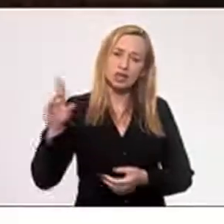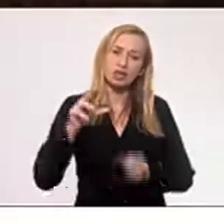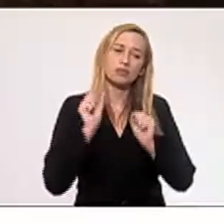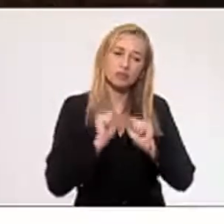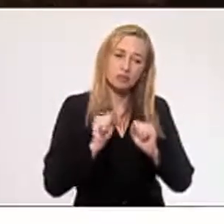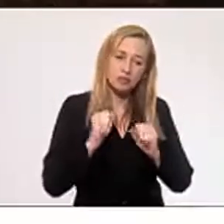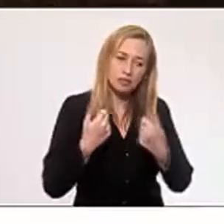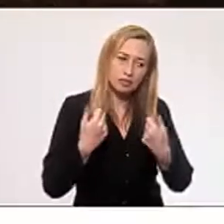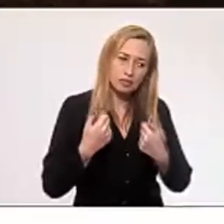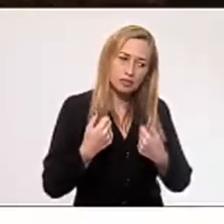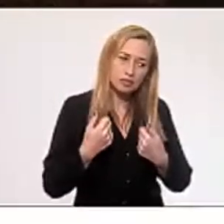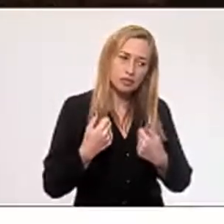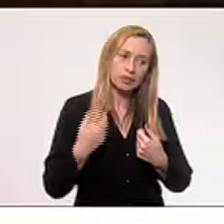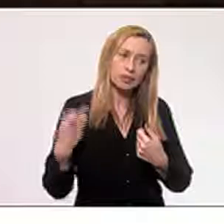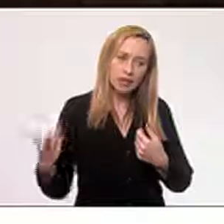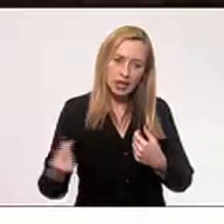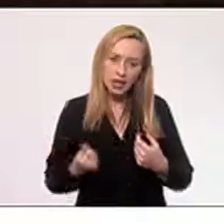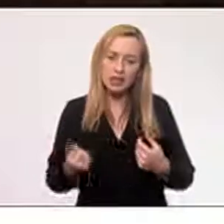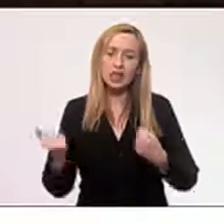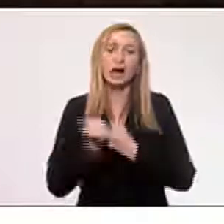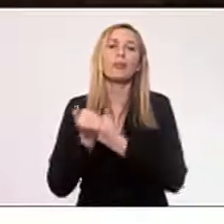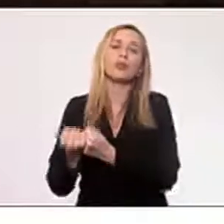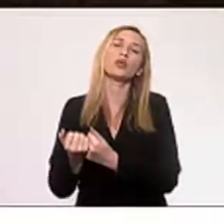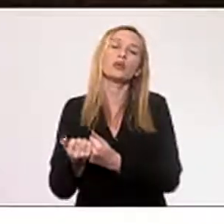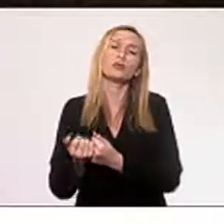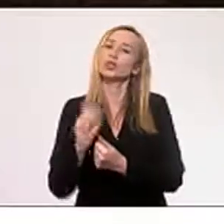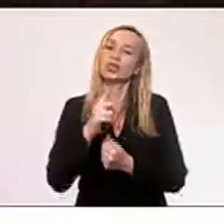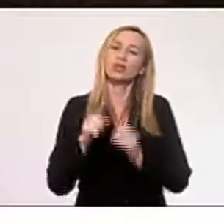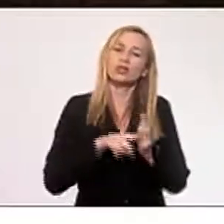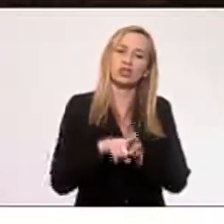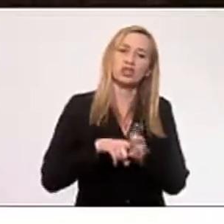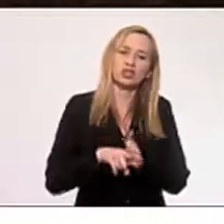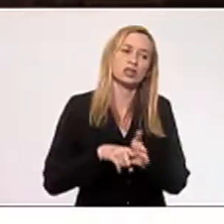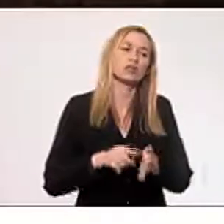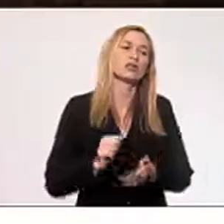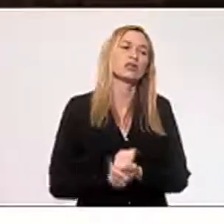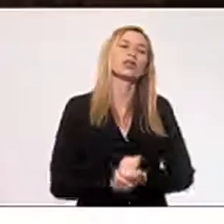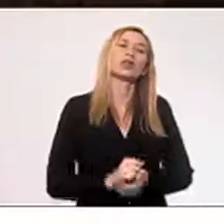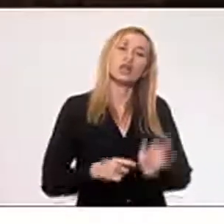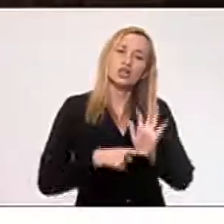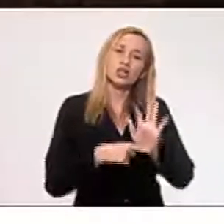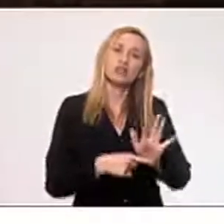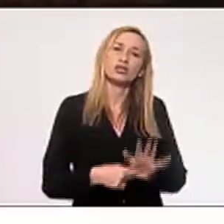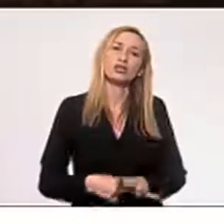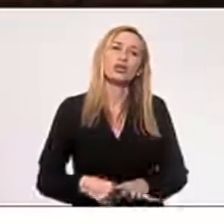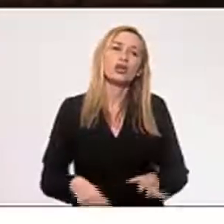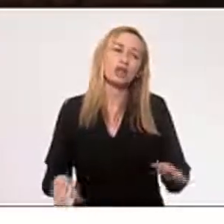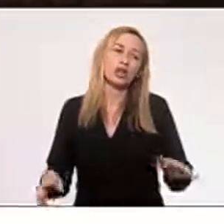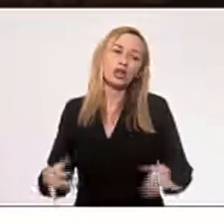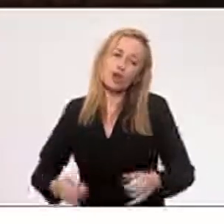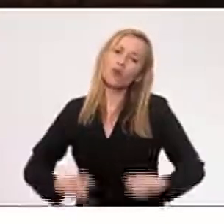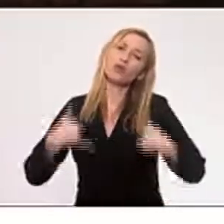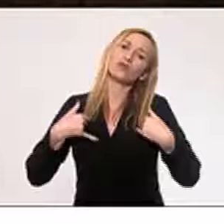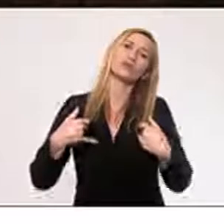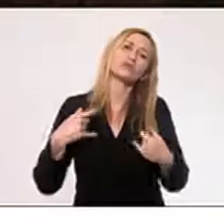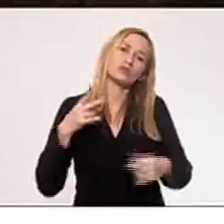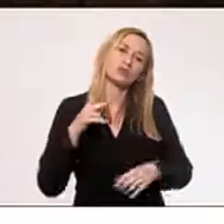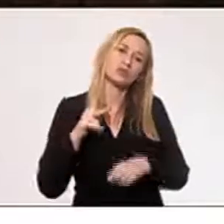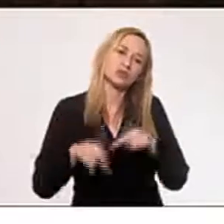casa não investigação, merecem apoio, merecem solidariedade, merecem parceria, porque são um patrimônio e um orgulho do povo do